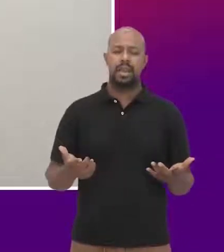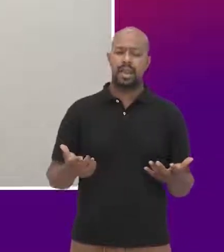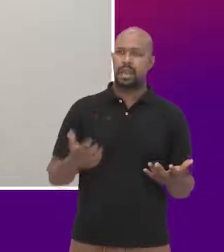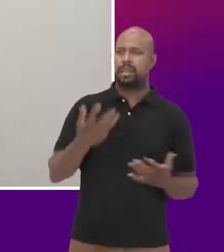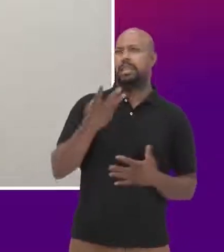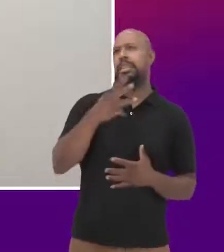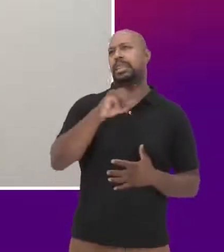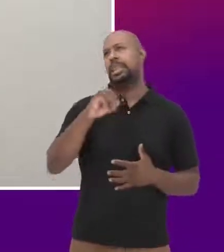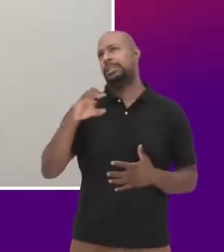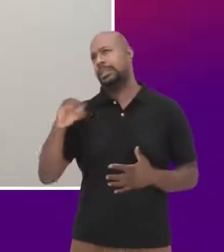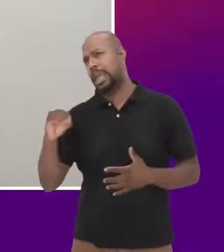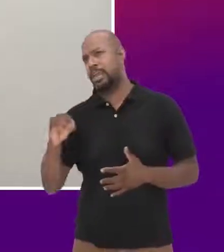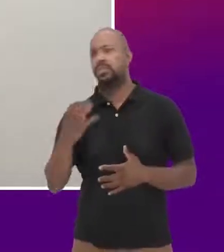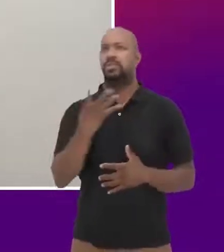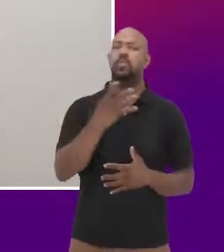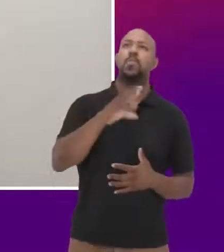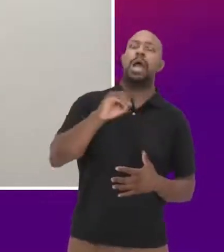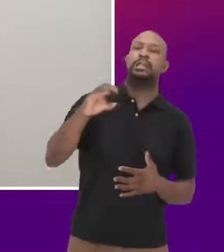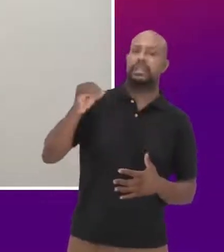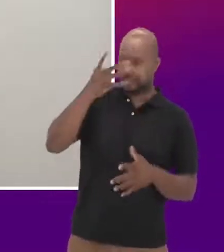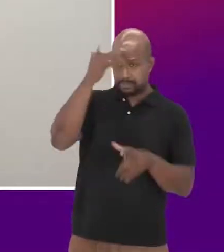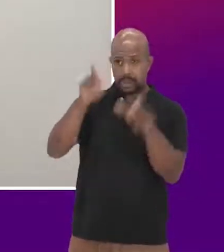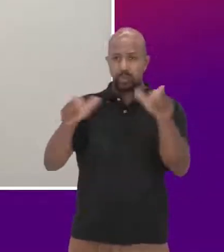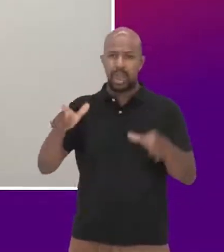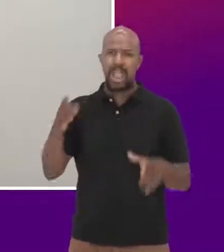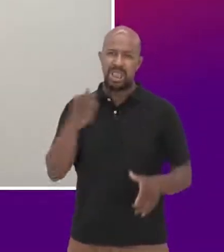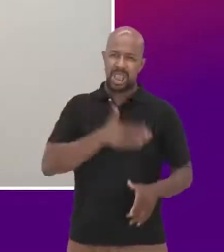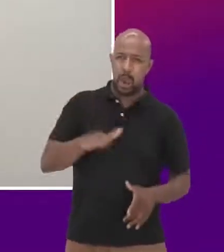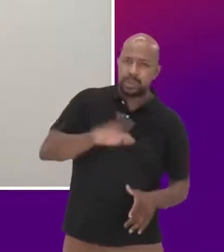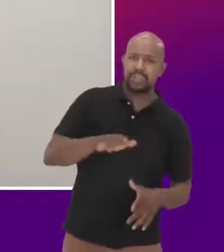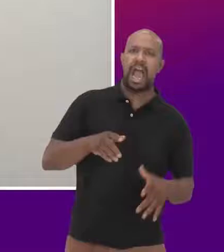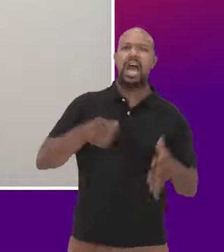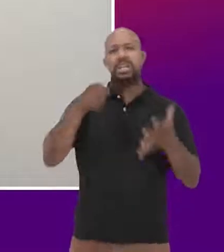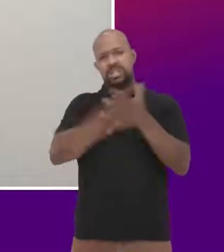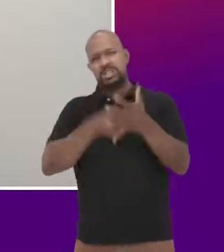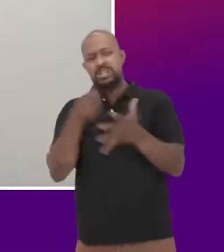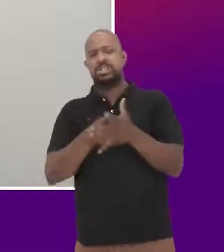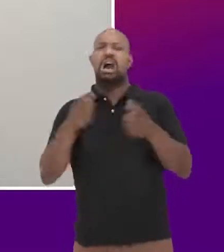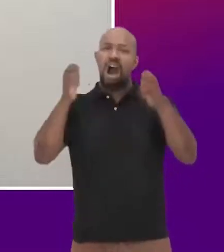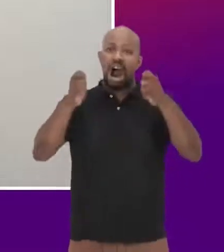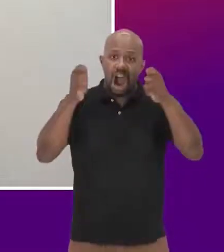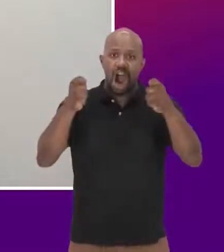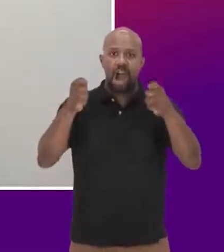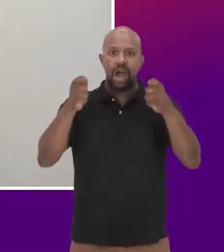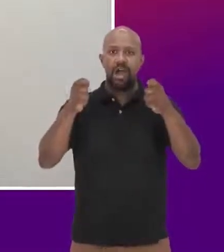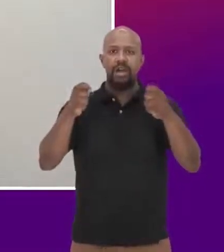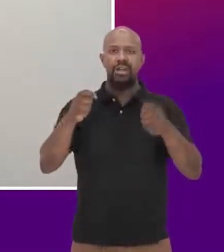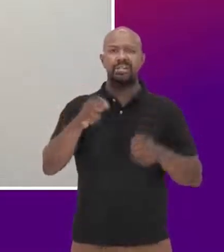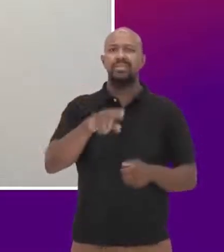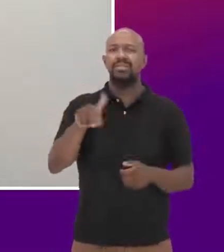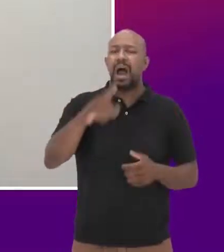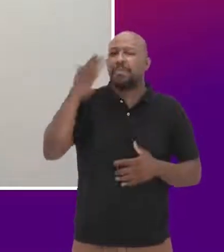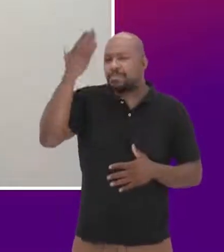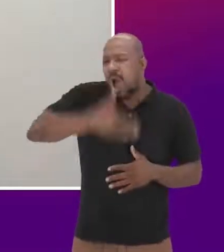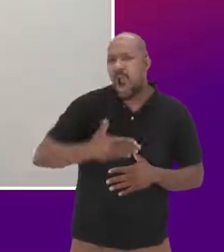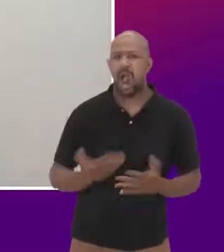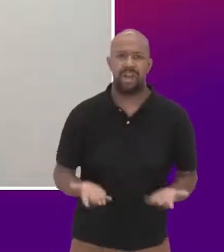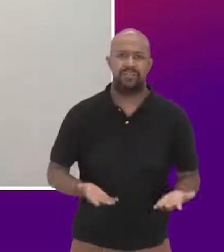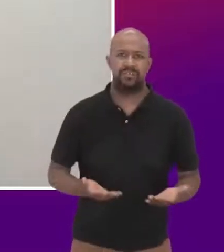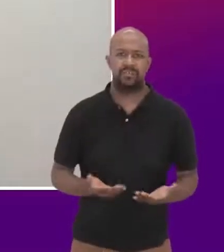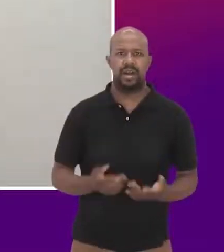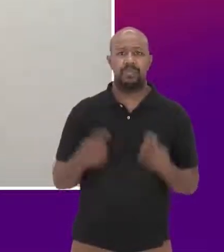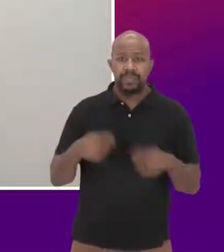300, 400 pessoas que não gostaram e protestaram, não são amostragem. Você tem